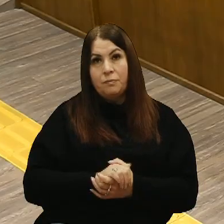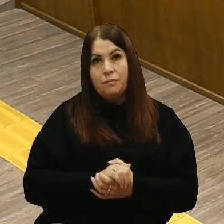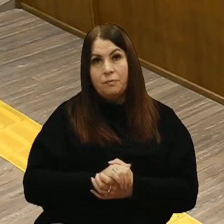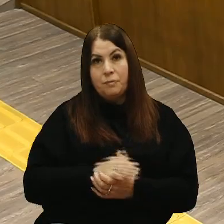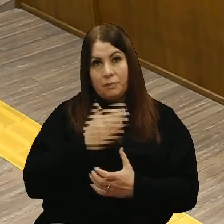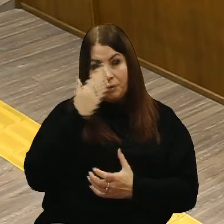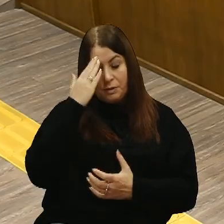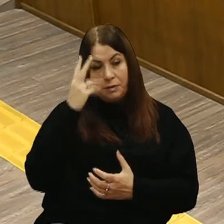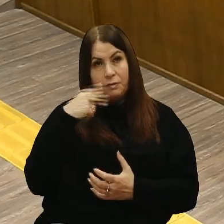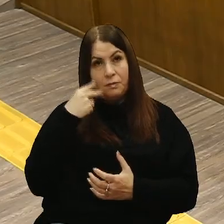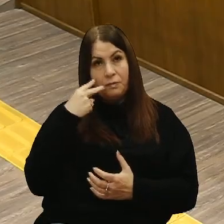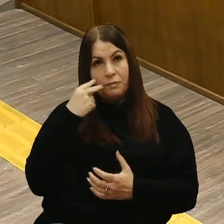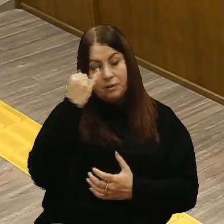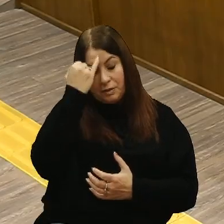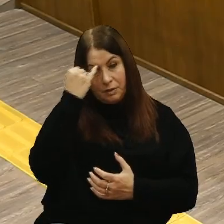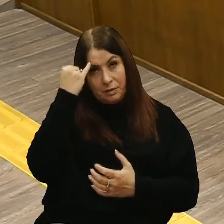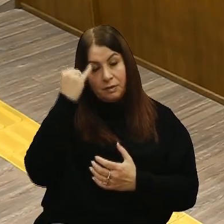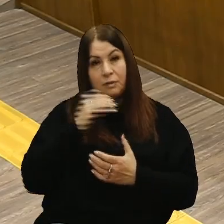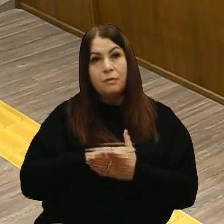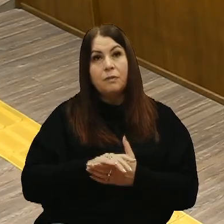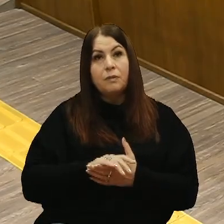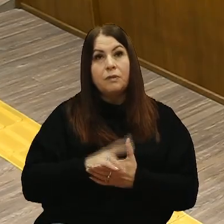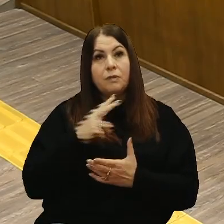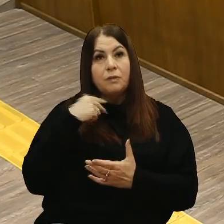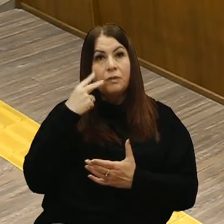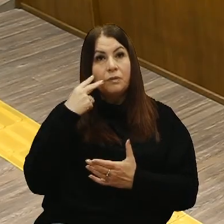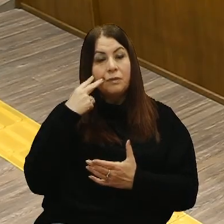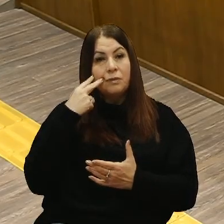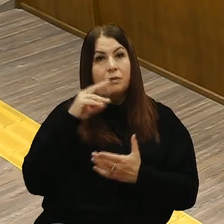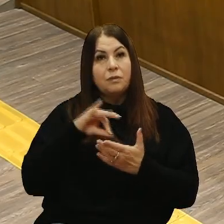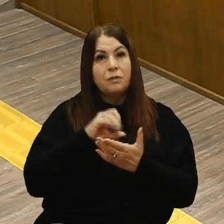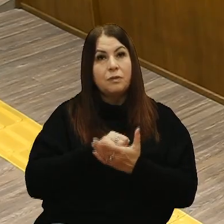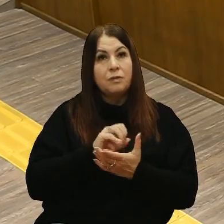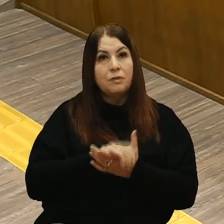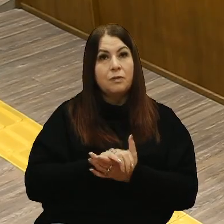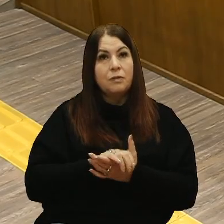Obrigado, vereador Zé D'Ambros. O próximo vereador inscrito é o vereador